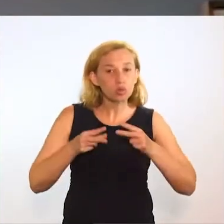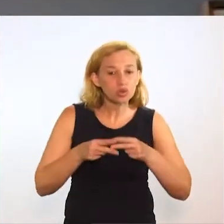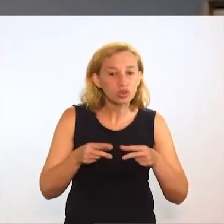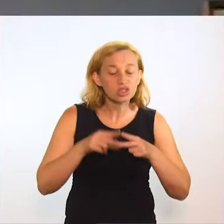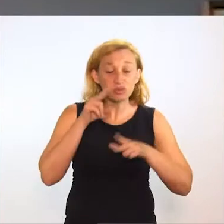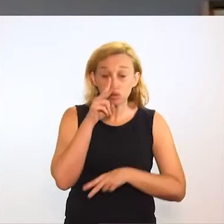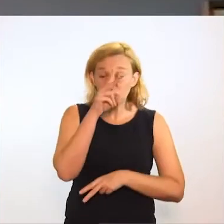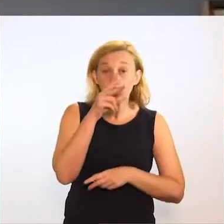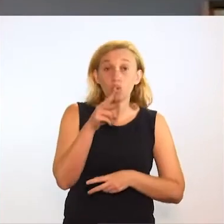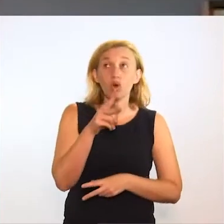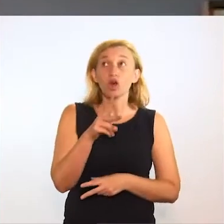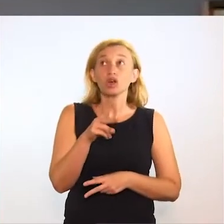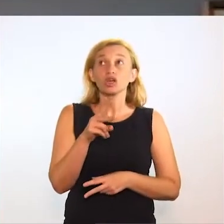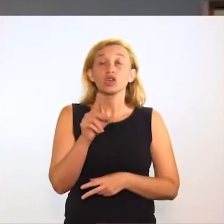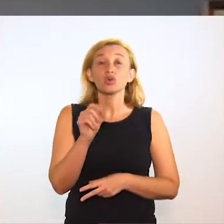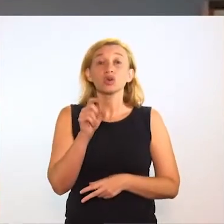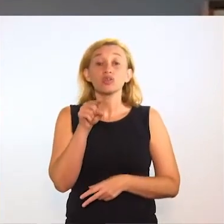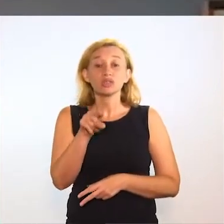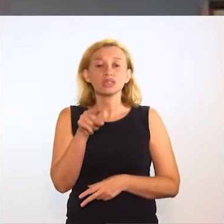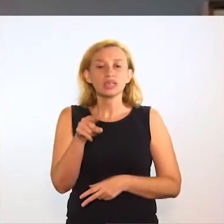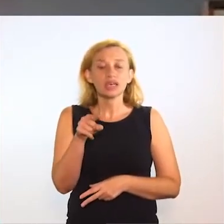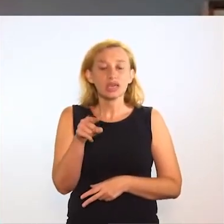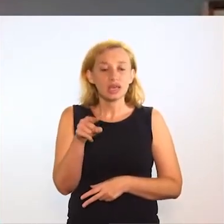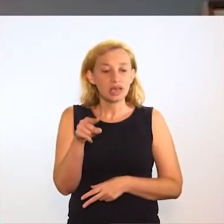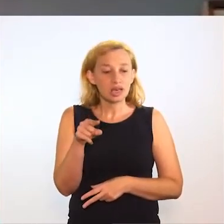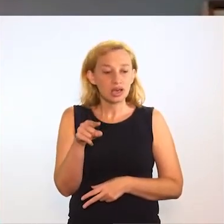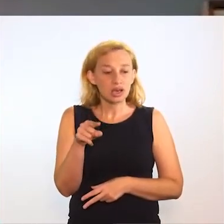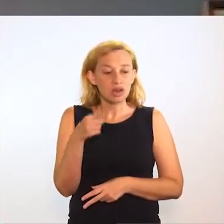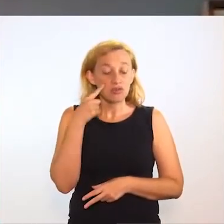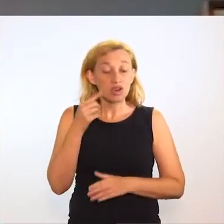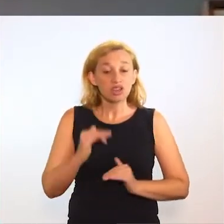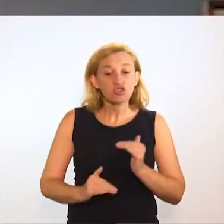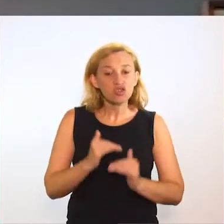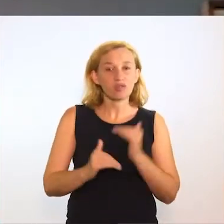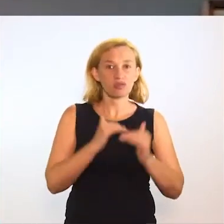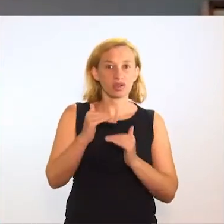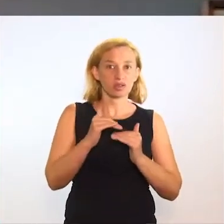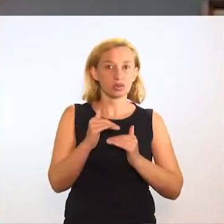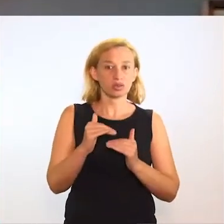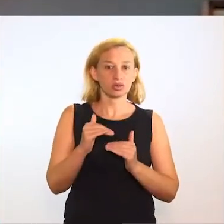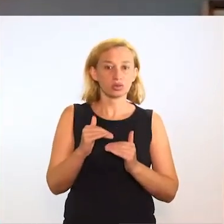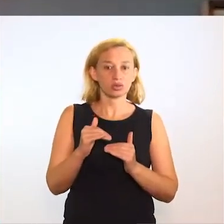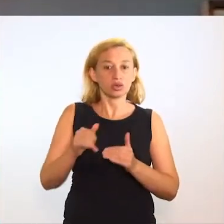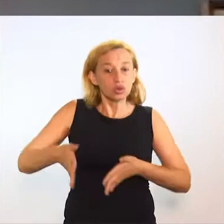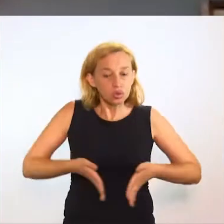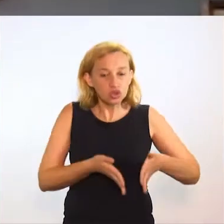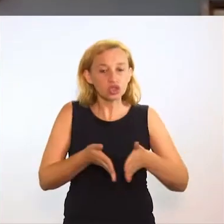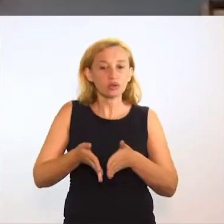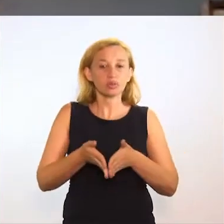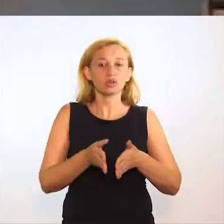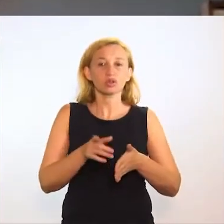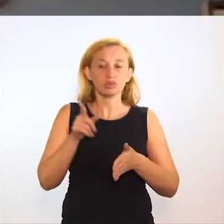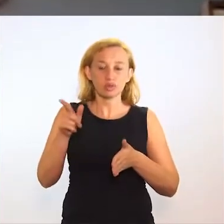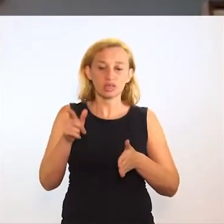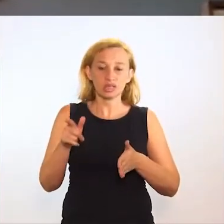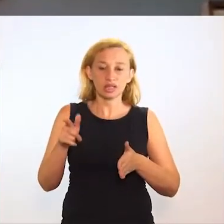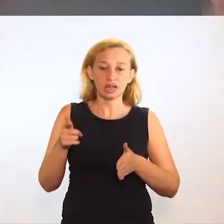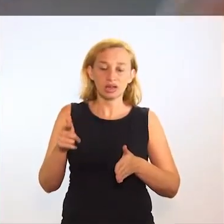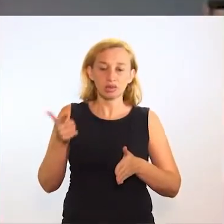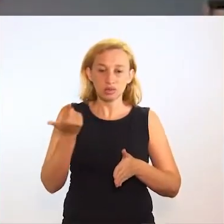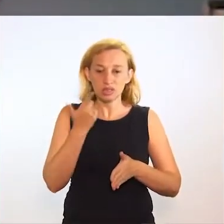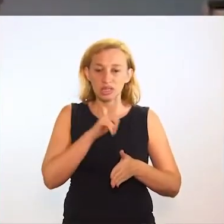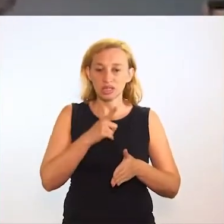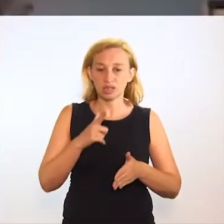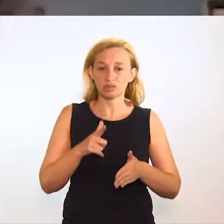saberes comunitários se fortaleceu e o que você tem visto assim de avanço, né? Dos caminhos que você